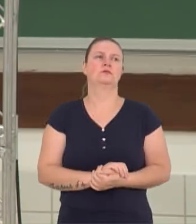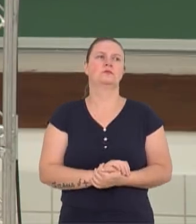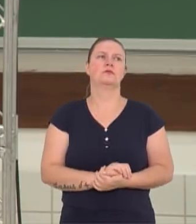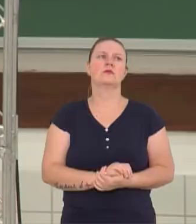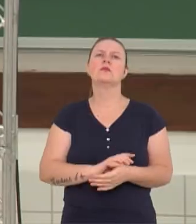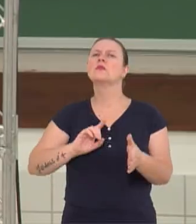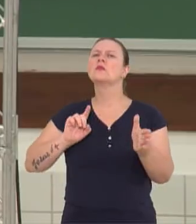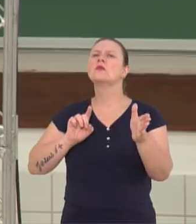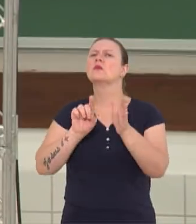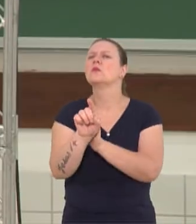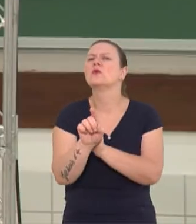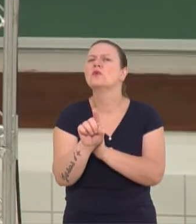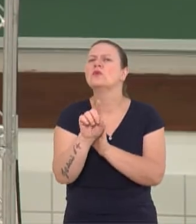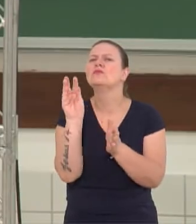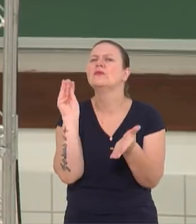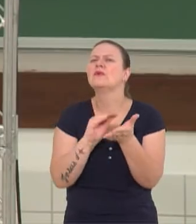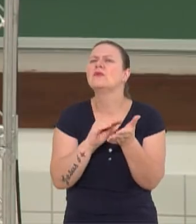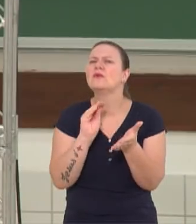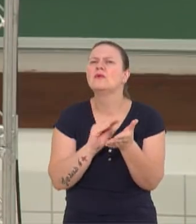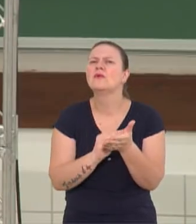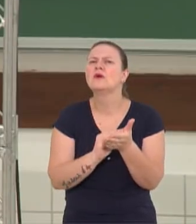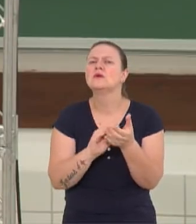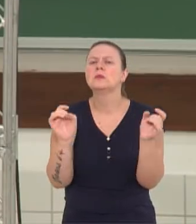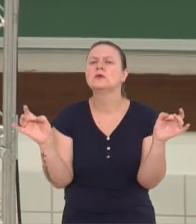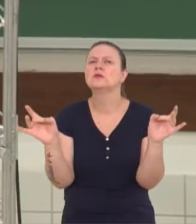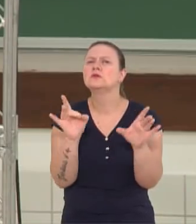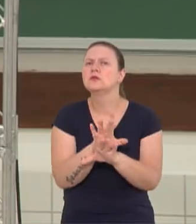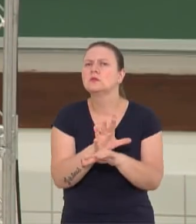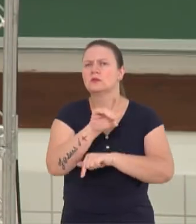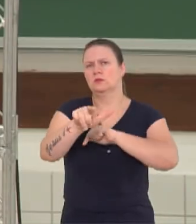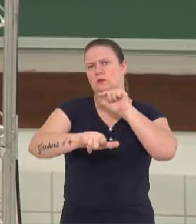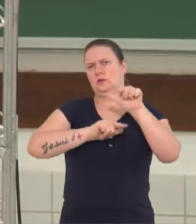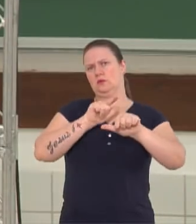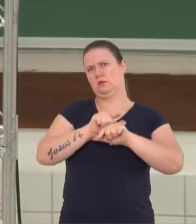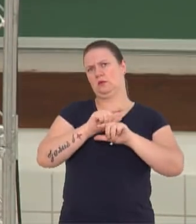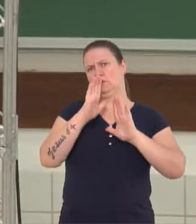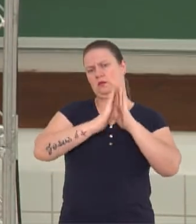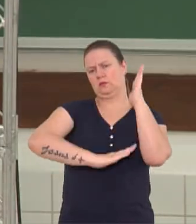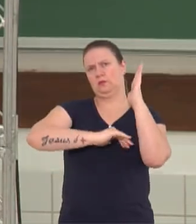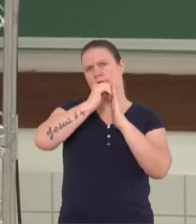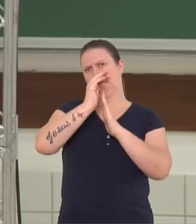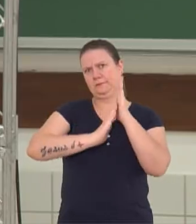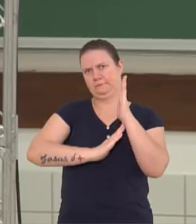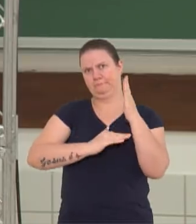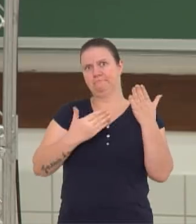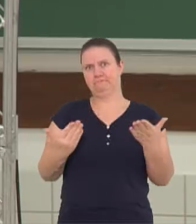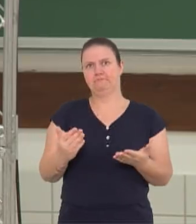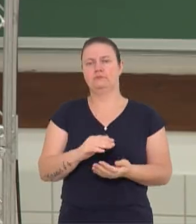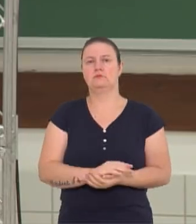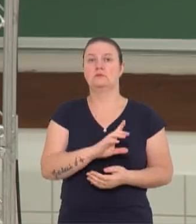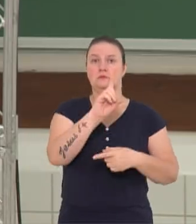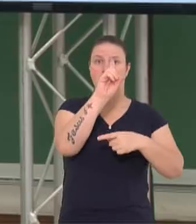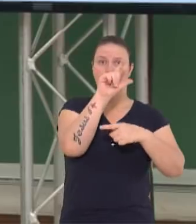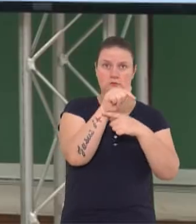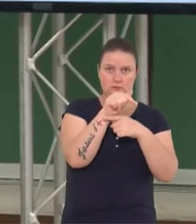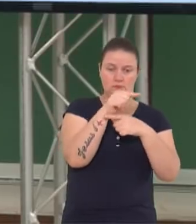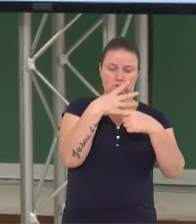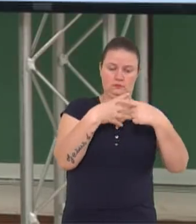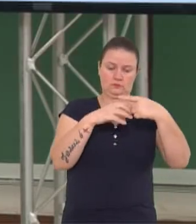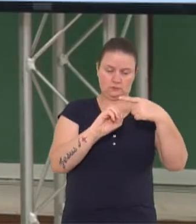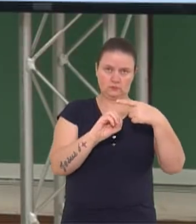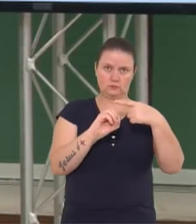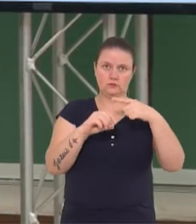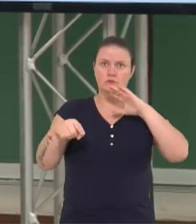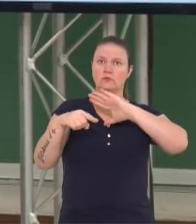Quanto falta para pintar a parede toda? Então, eu vou ter que pegar esse 17/40 e tirar